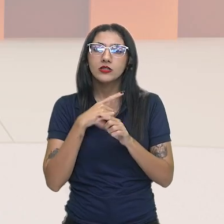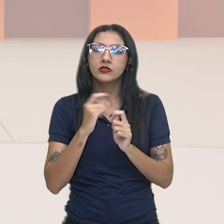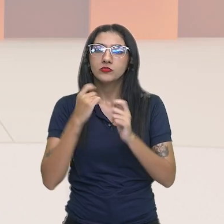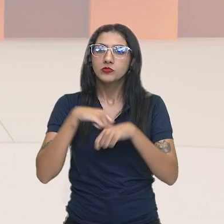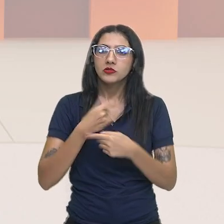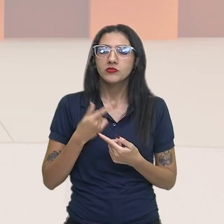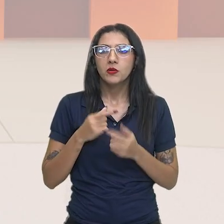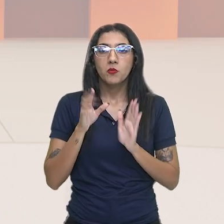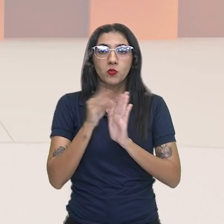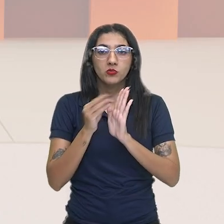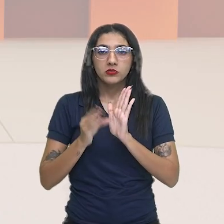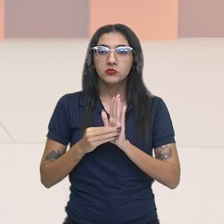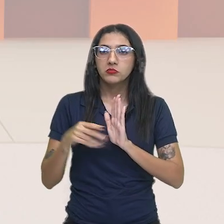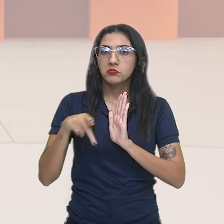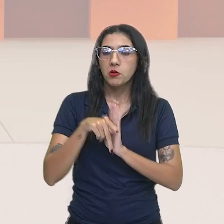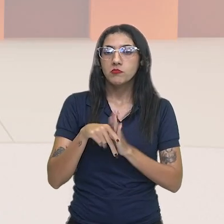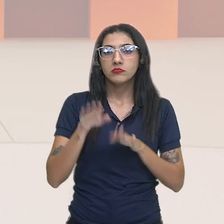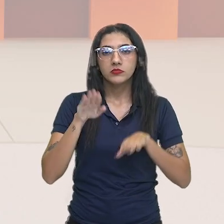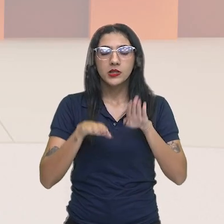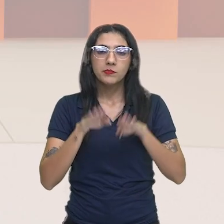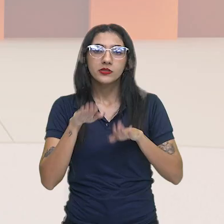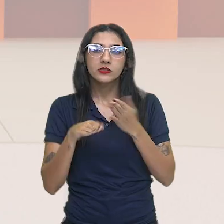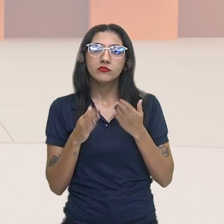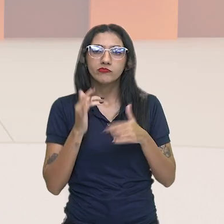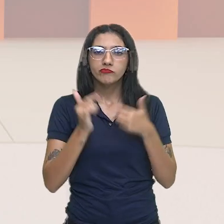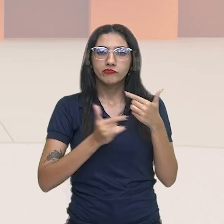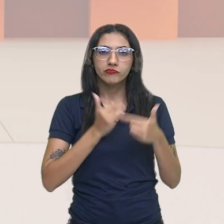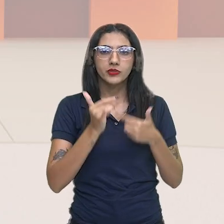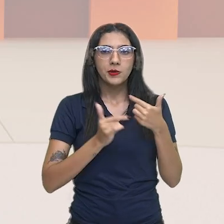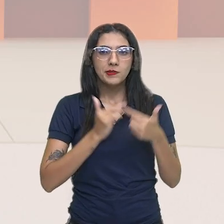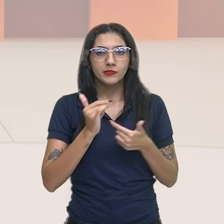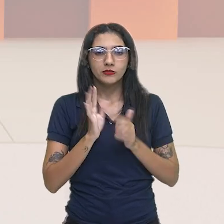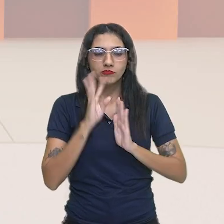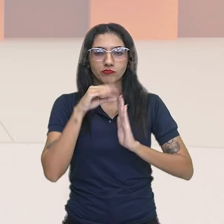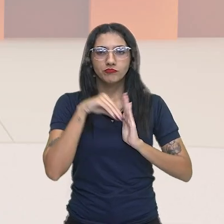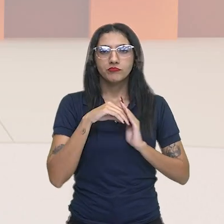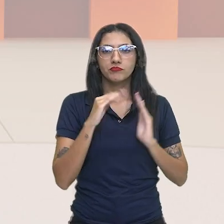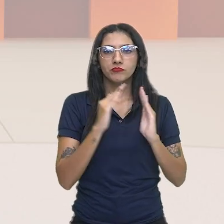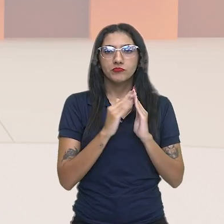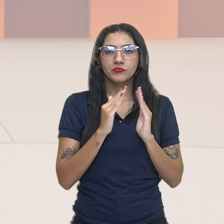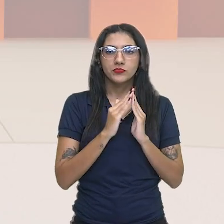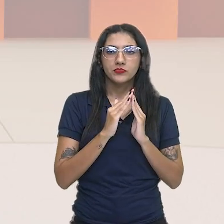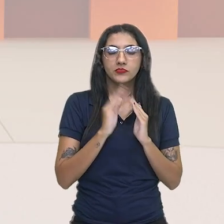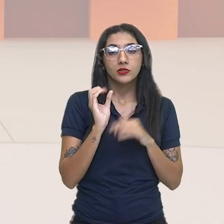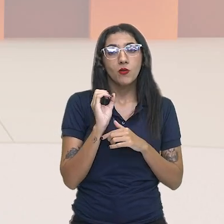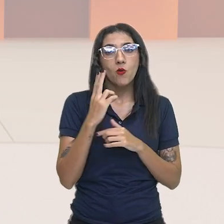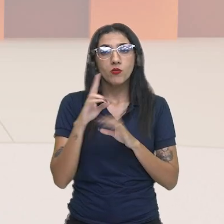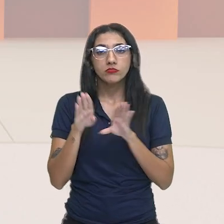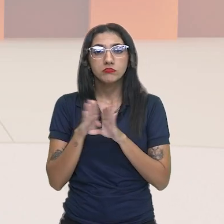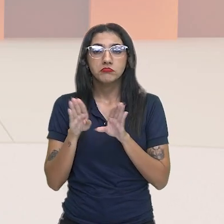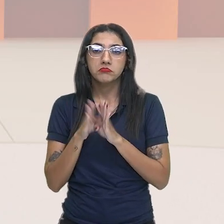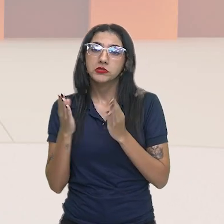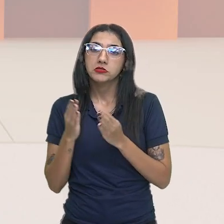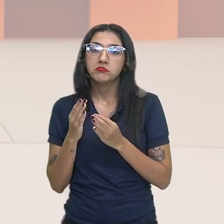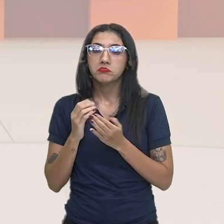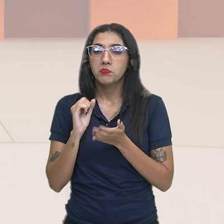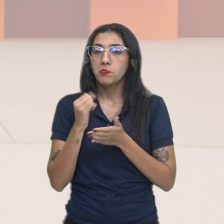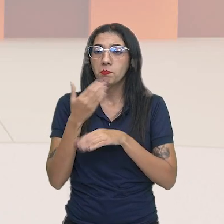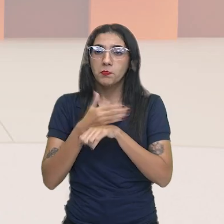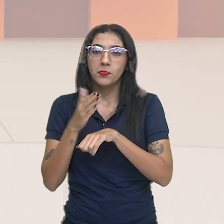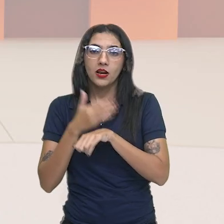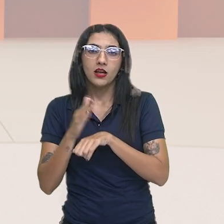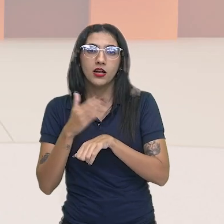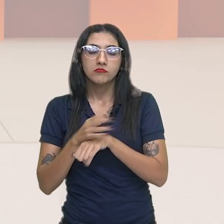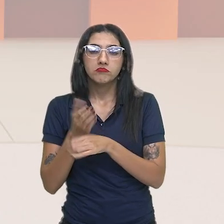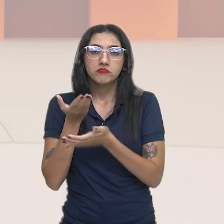seu conteúdo quanto ao trabalho doméstico, quanto às atividades escolares, né? Então,